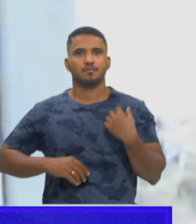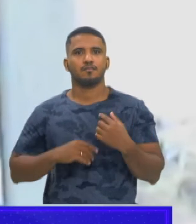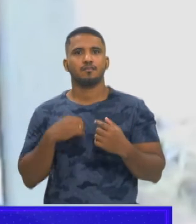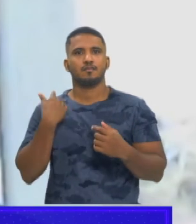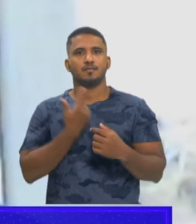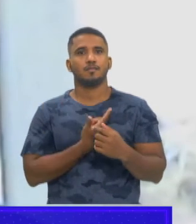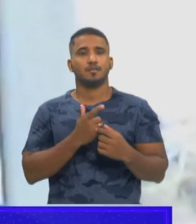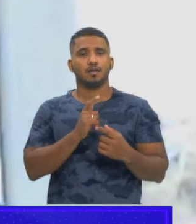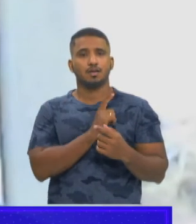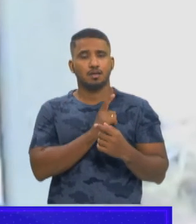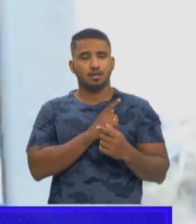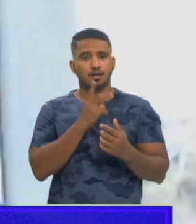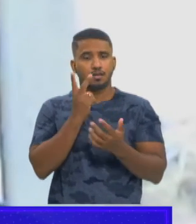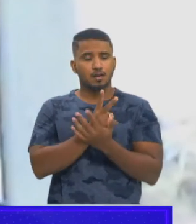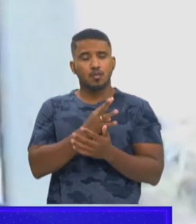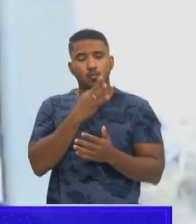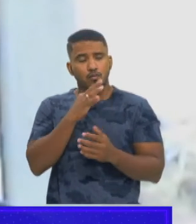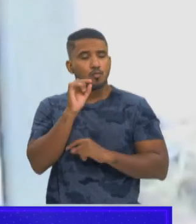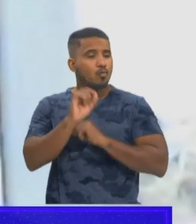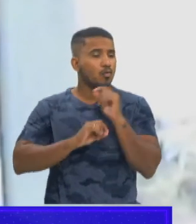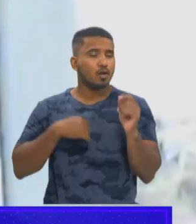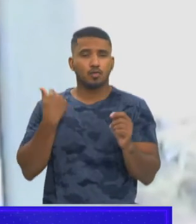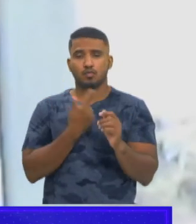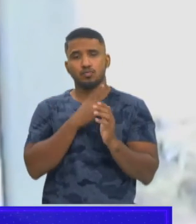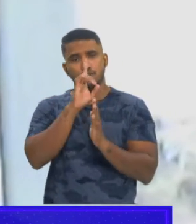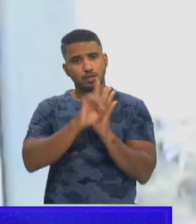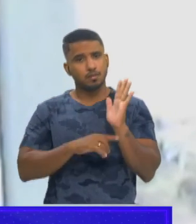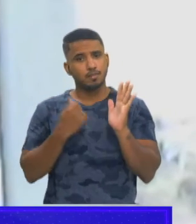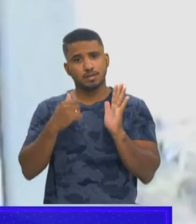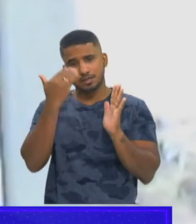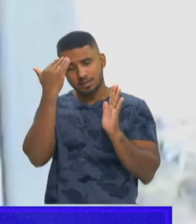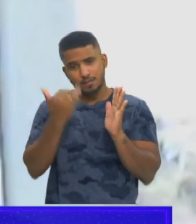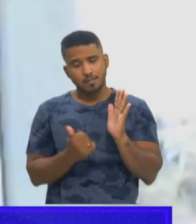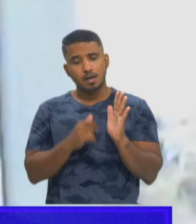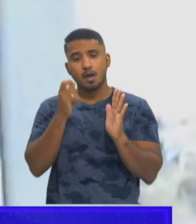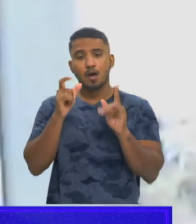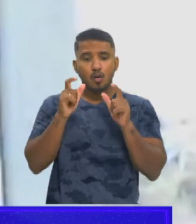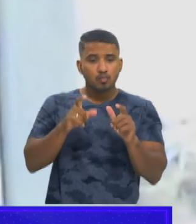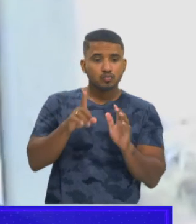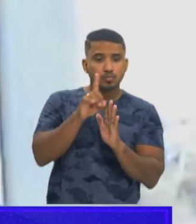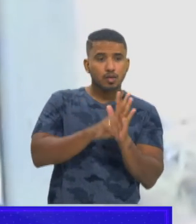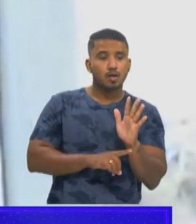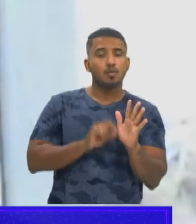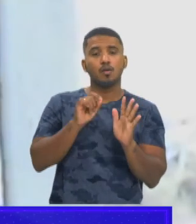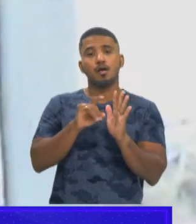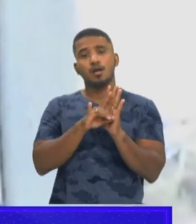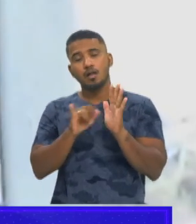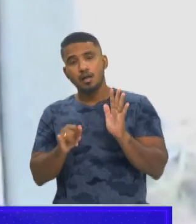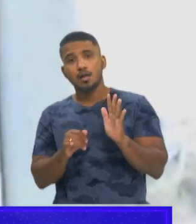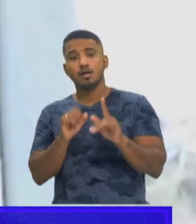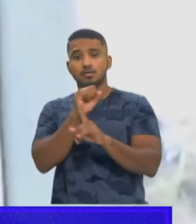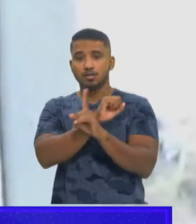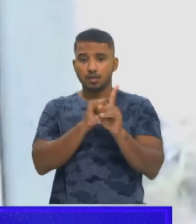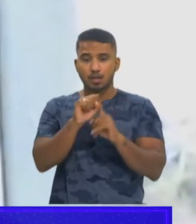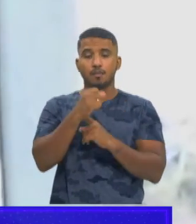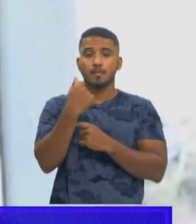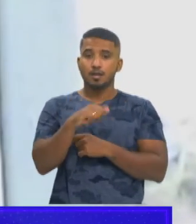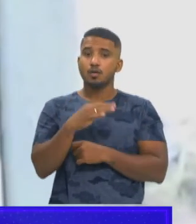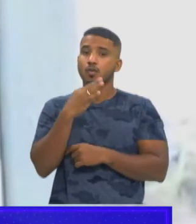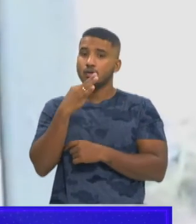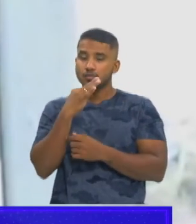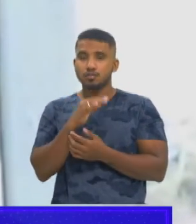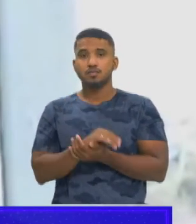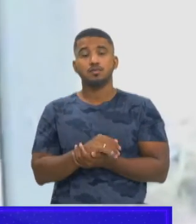ter conhecimento do que é nosso direito, até onde vai nossos direitos e deveres. Então, realmente, a sociedade precisa estar mais